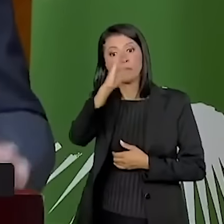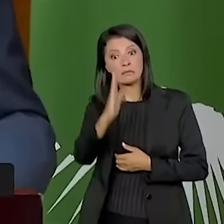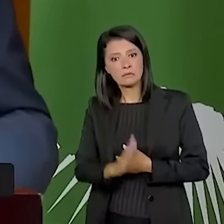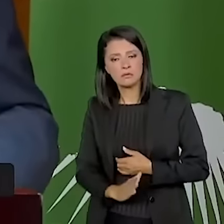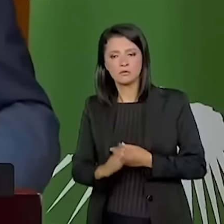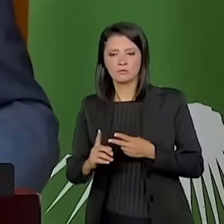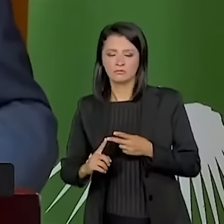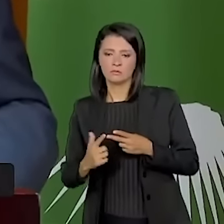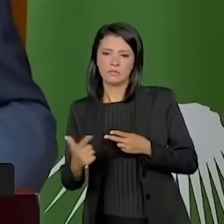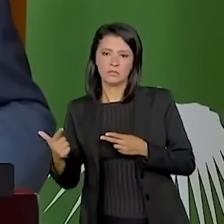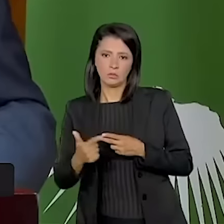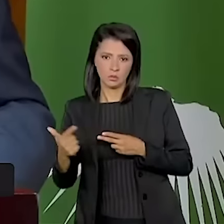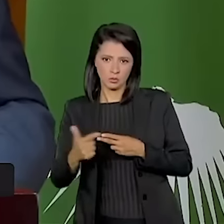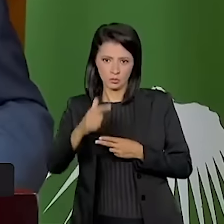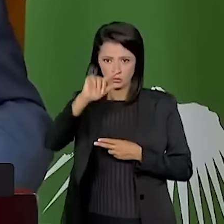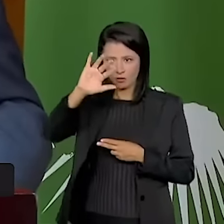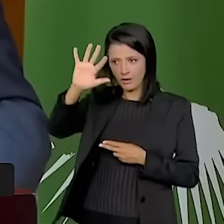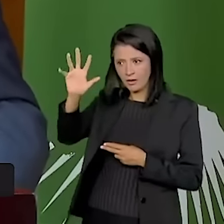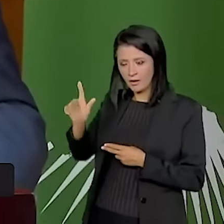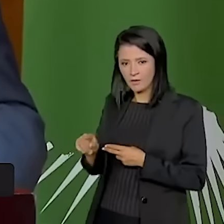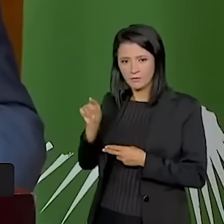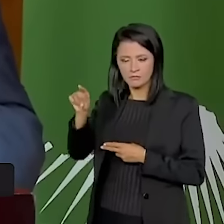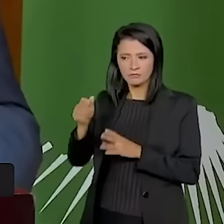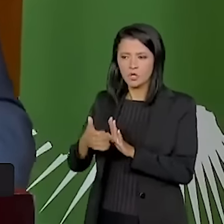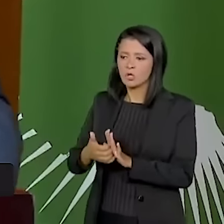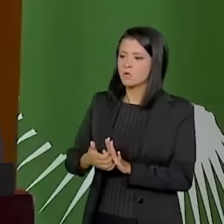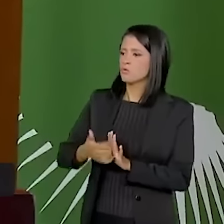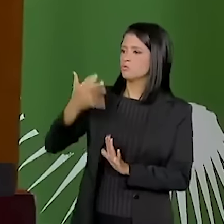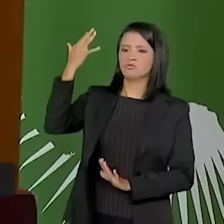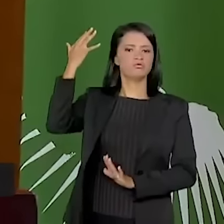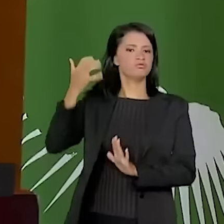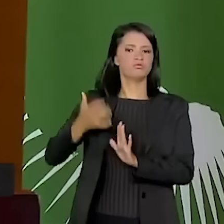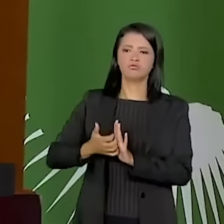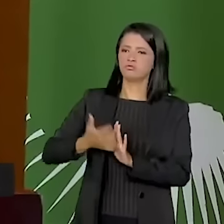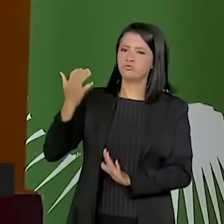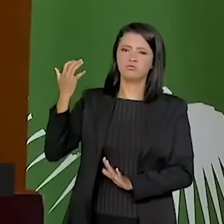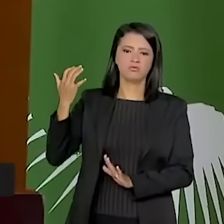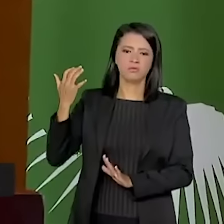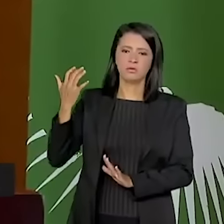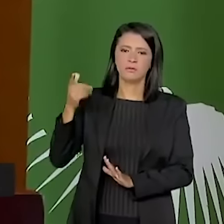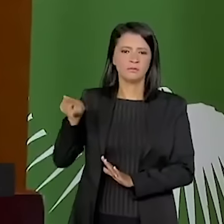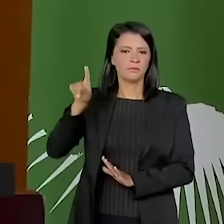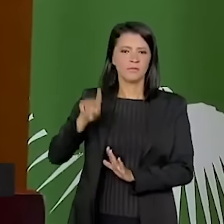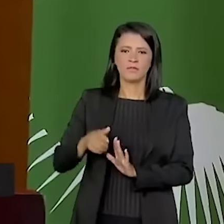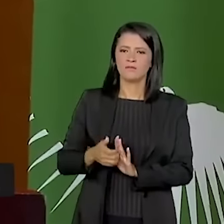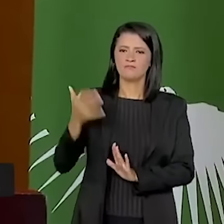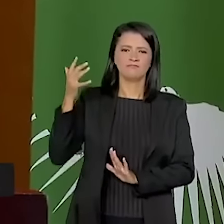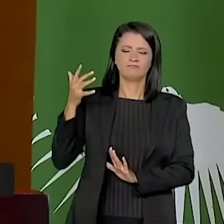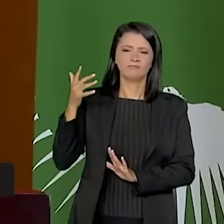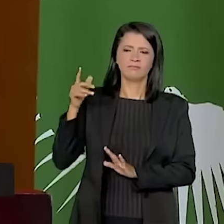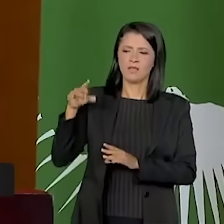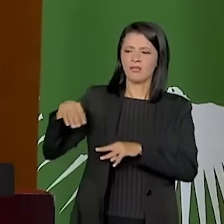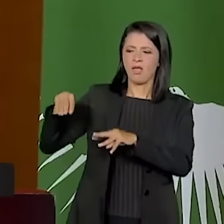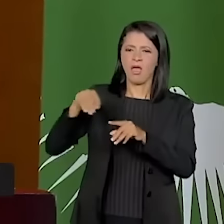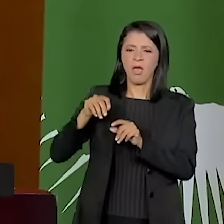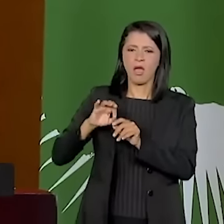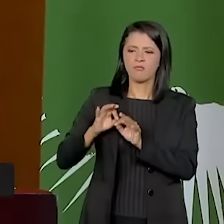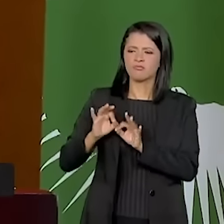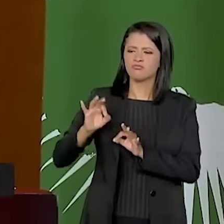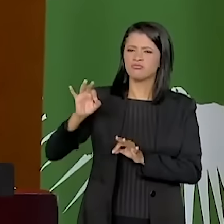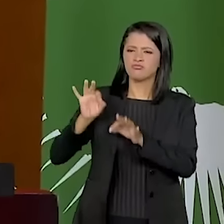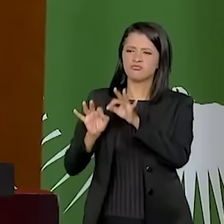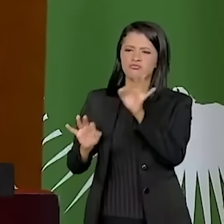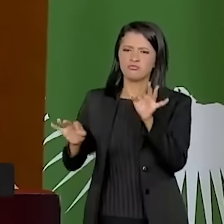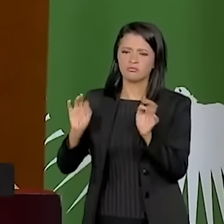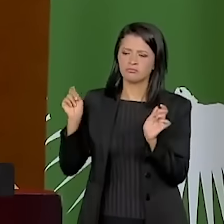no continente africano, com a quantidade exuberante de milhões de hectares de terras a